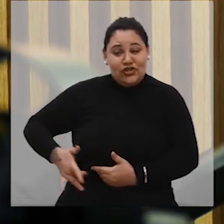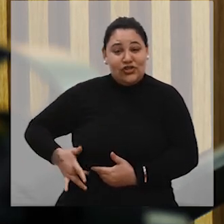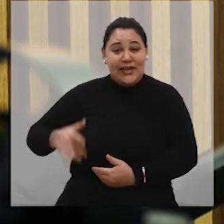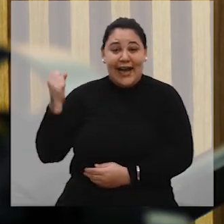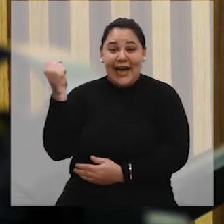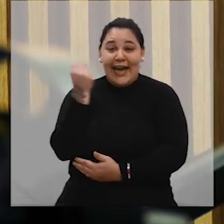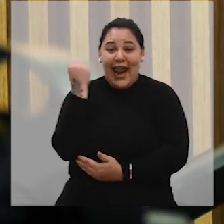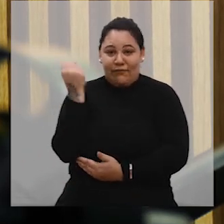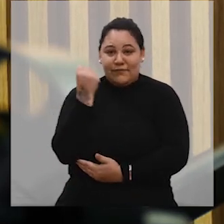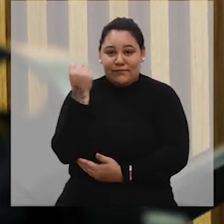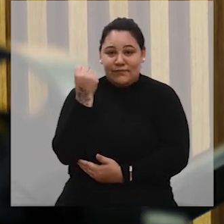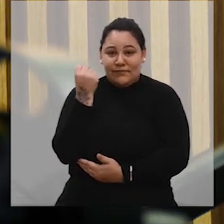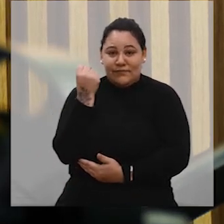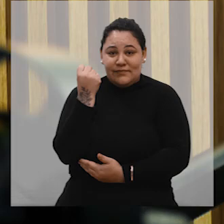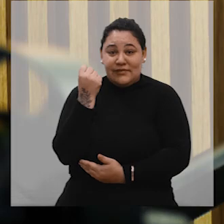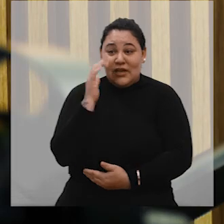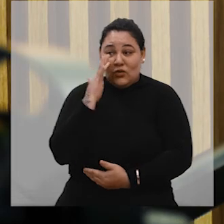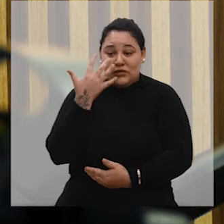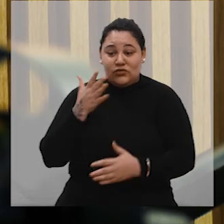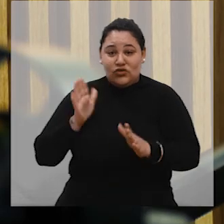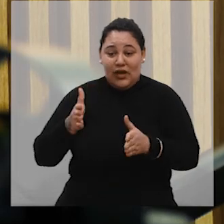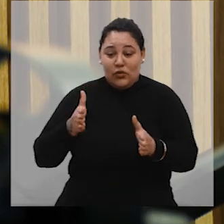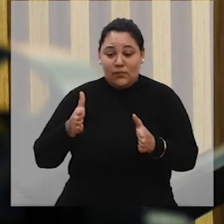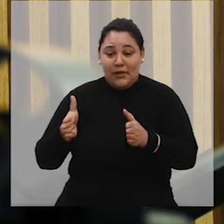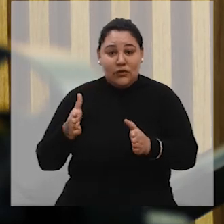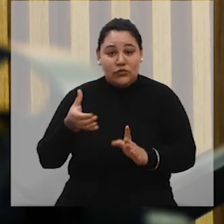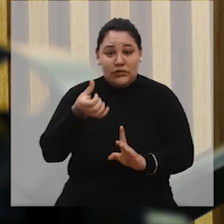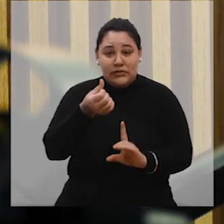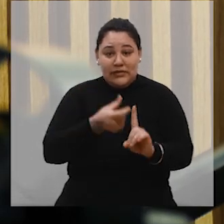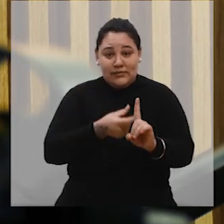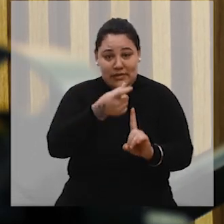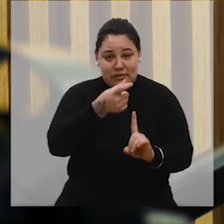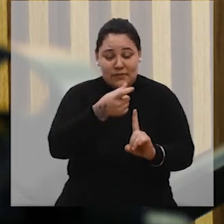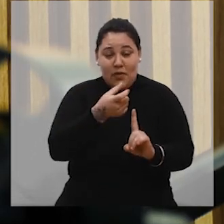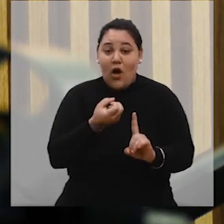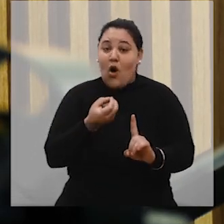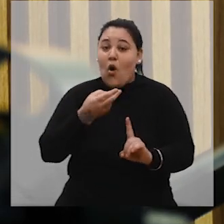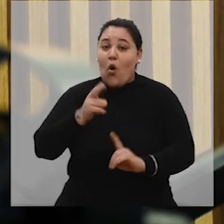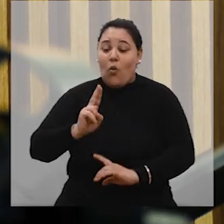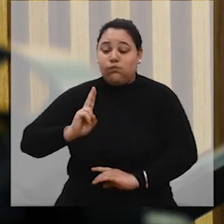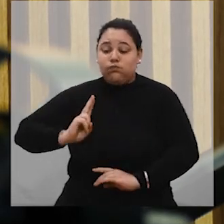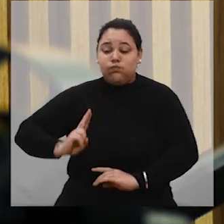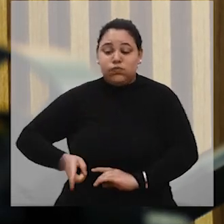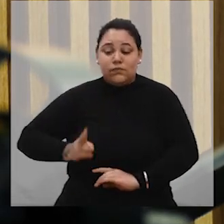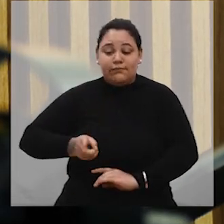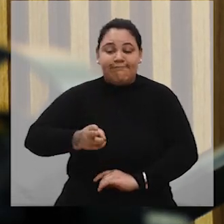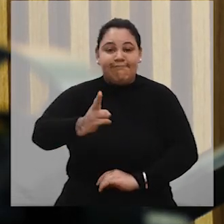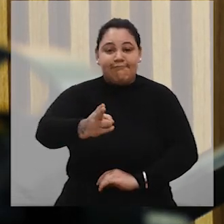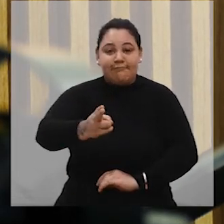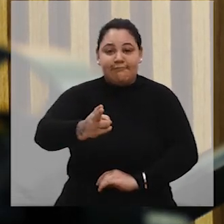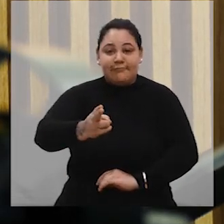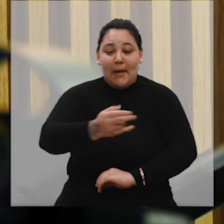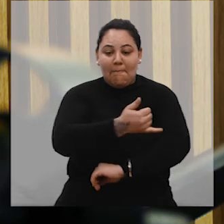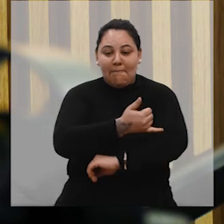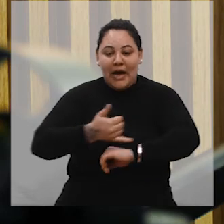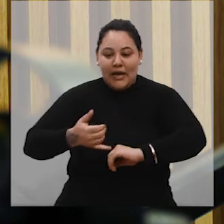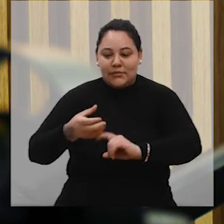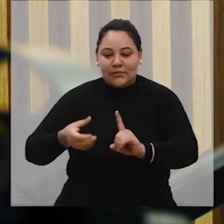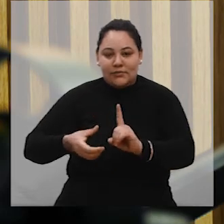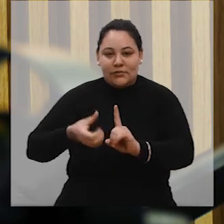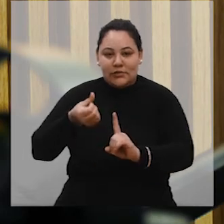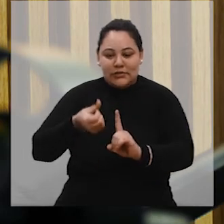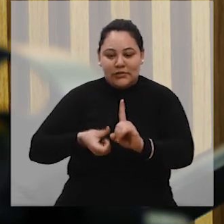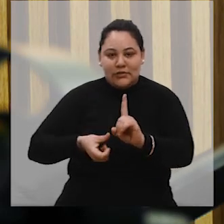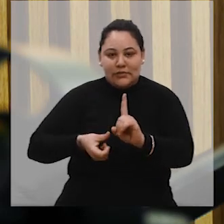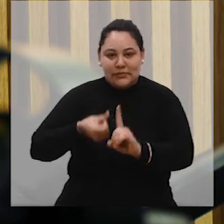está acontecendo num período estipulado de 6 meses, ou crônica, quando passado esse período o organismo